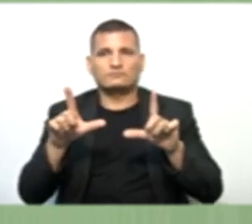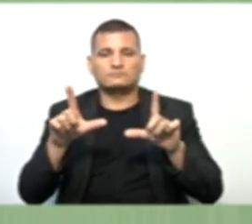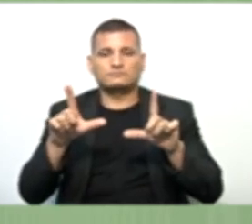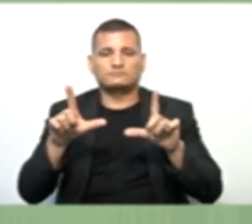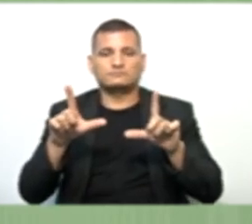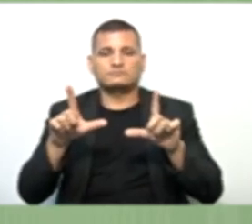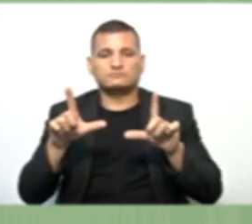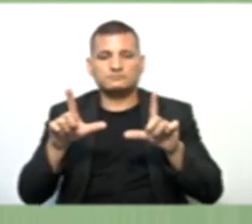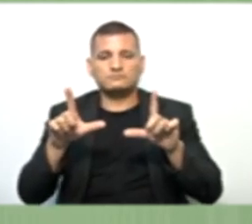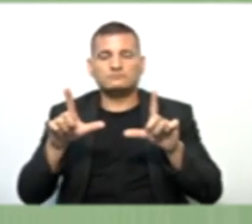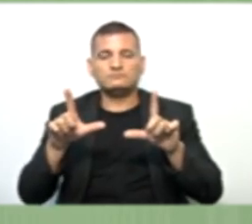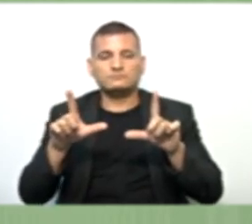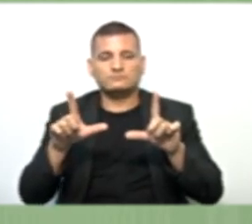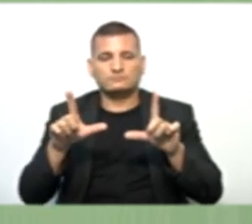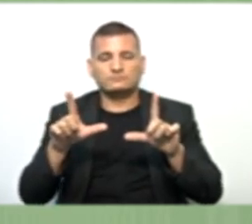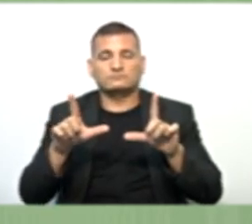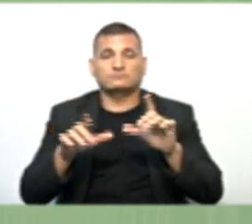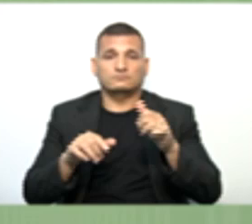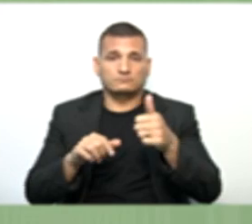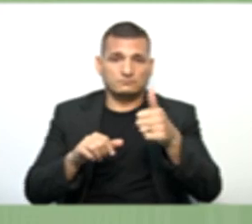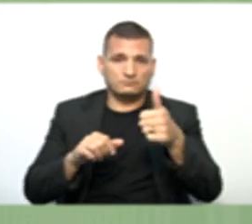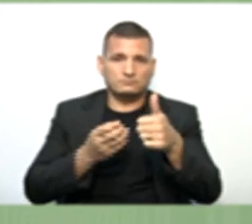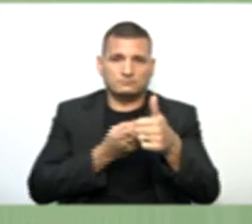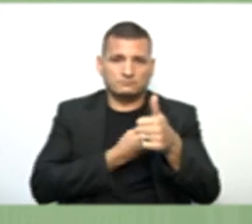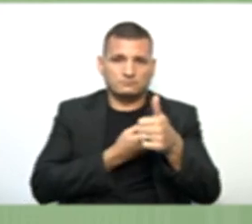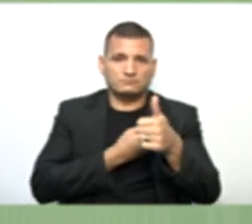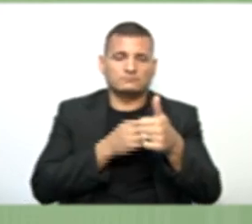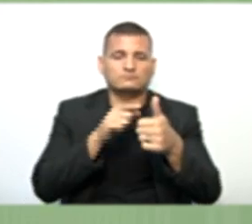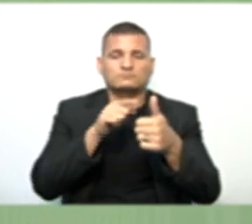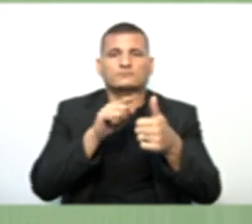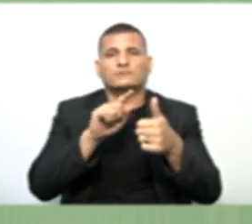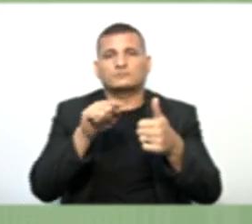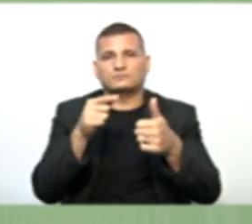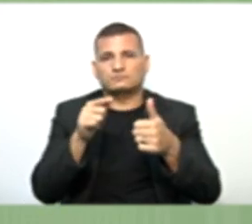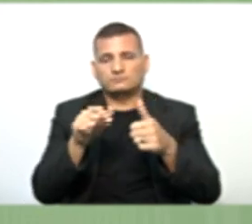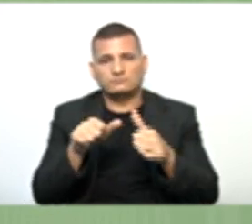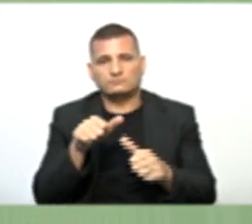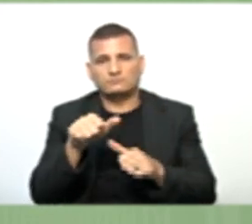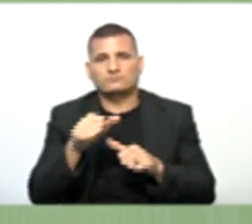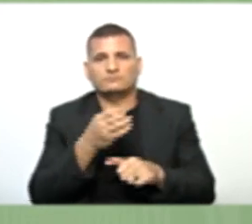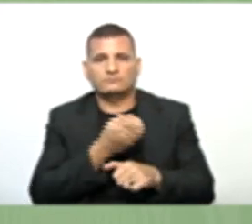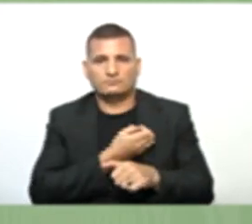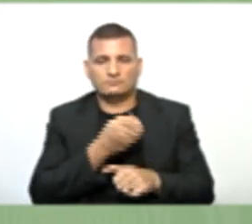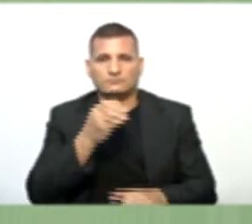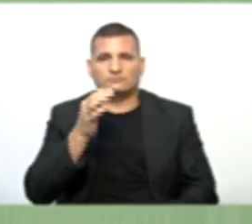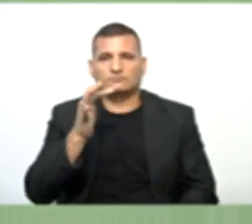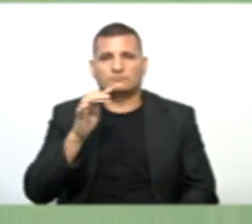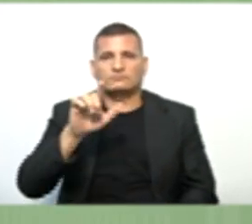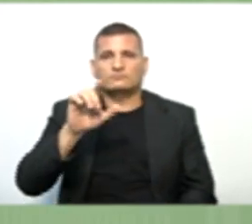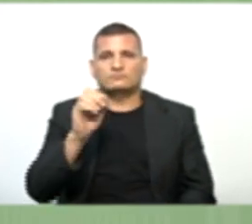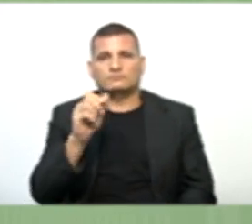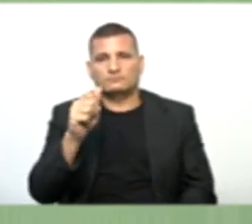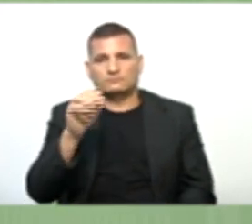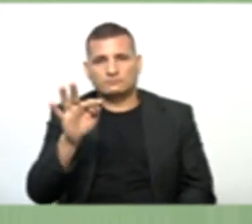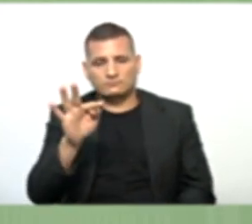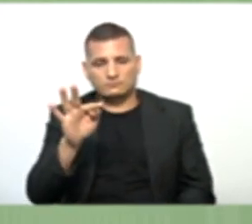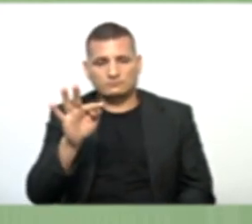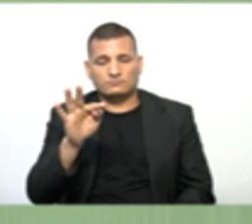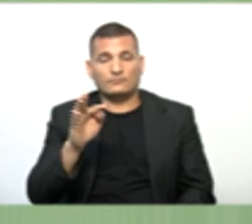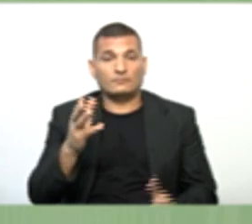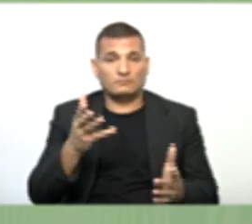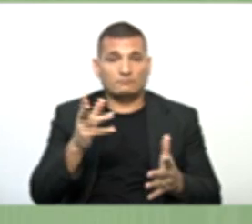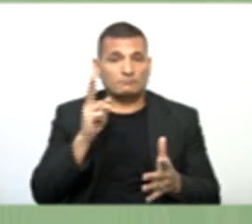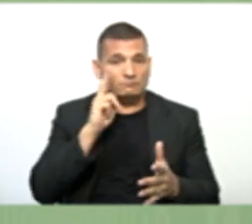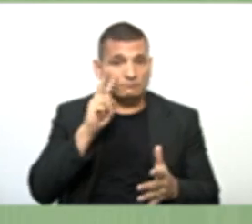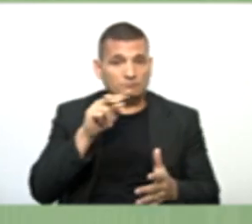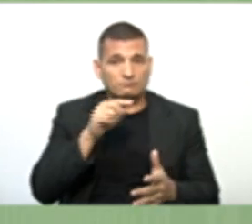a seguir, né, ele lê um número e converte esse número para real, certo? Agora, eu tenho que verificar se esse número é